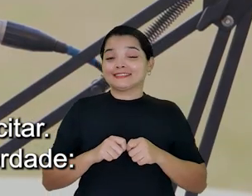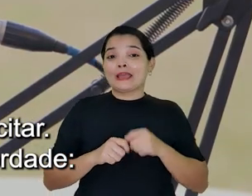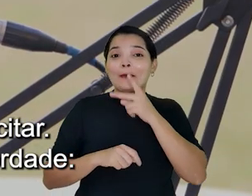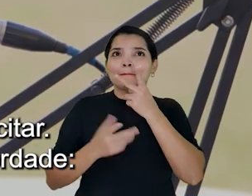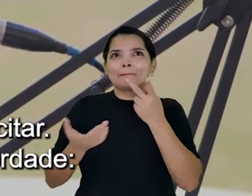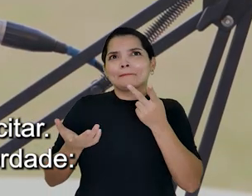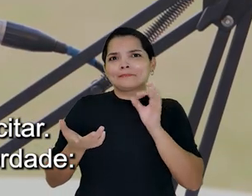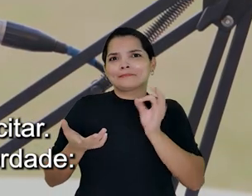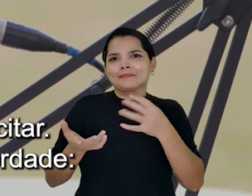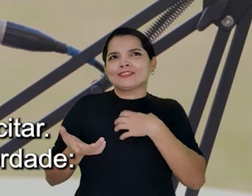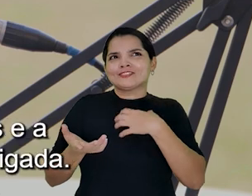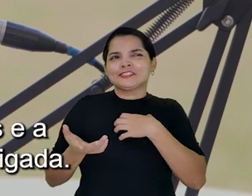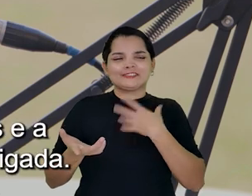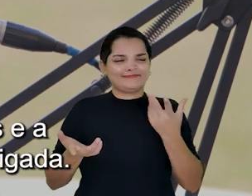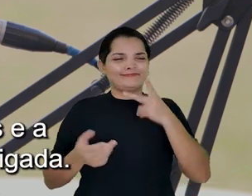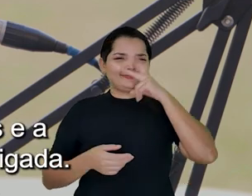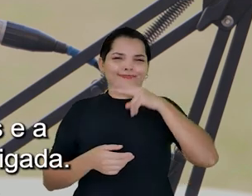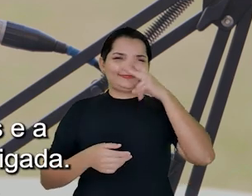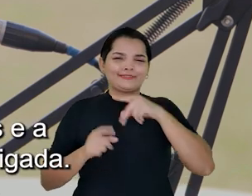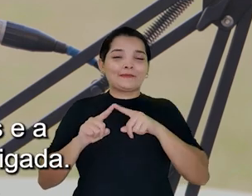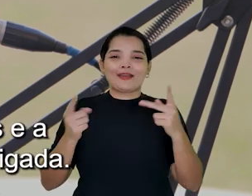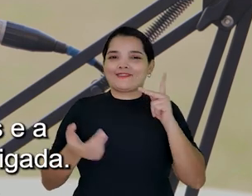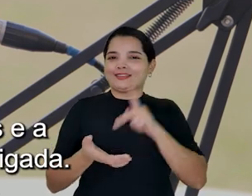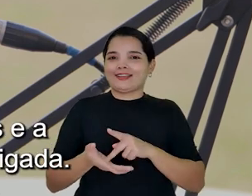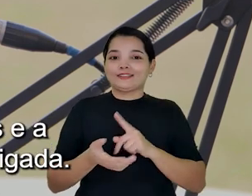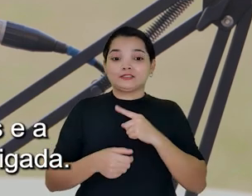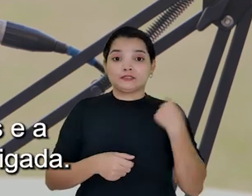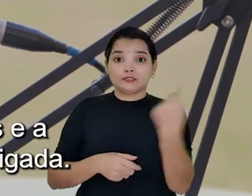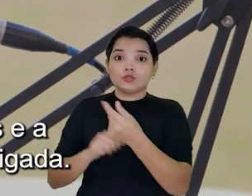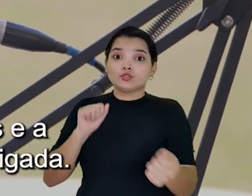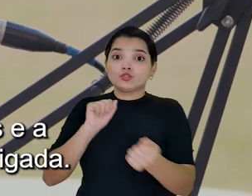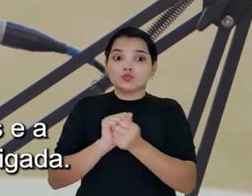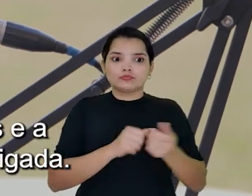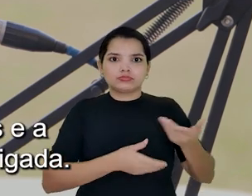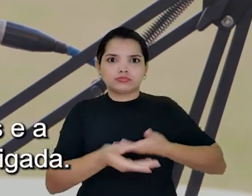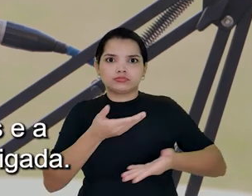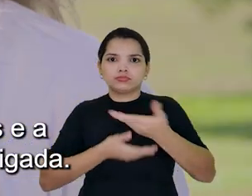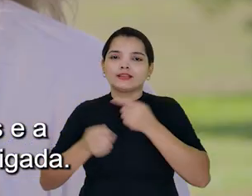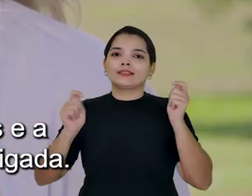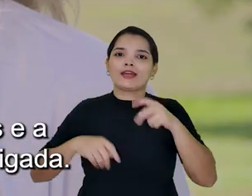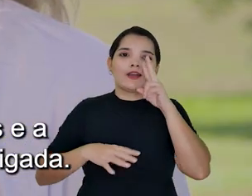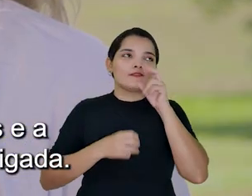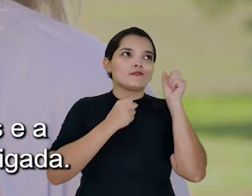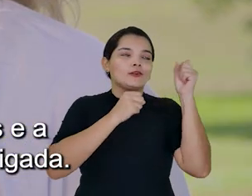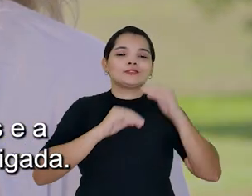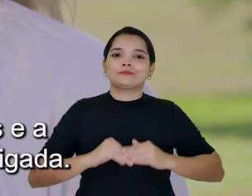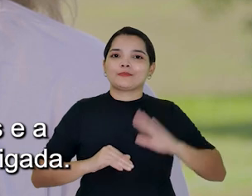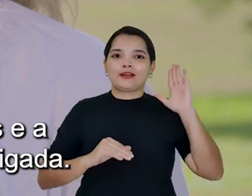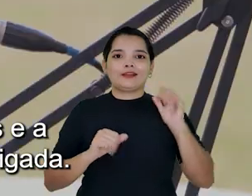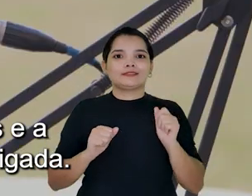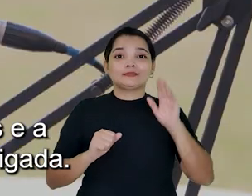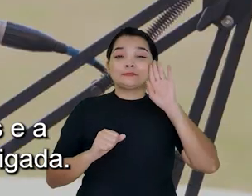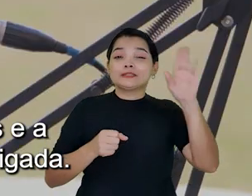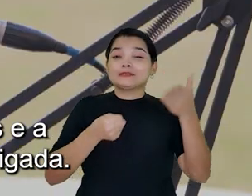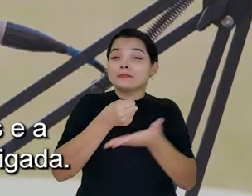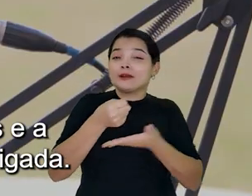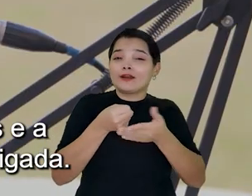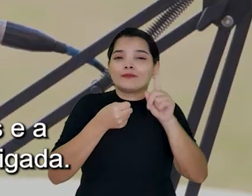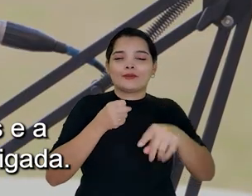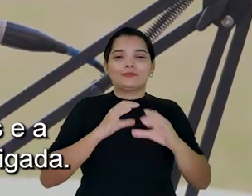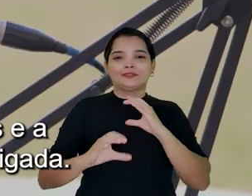mas é verdade juntos em coletividade nós somos mais fortes e a comunicação é a base